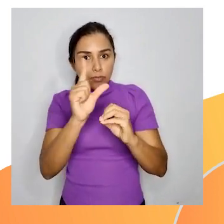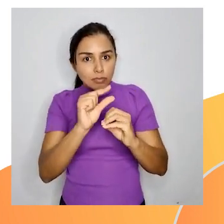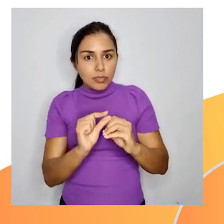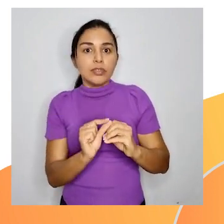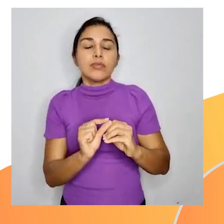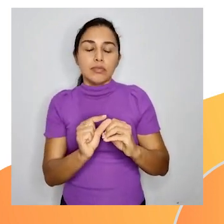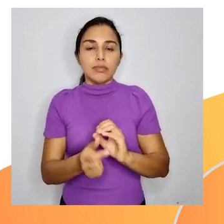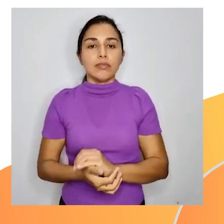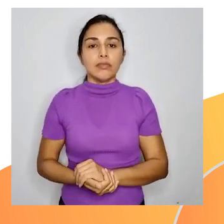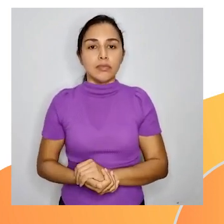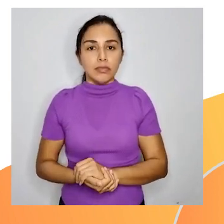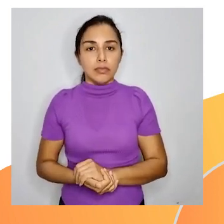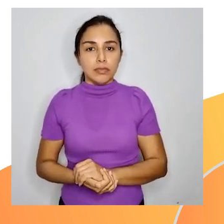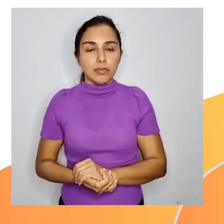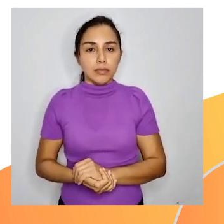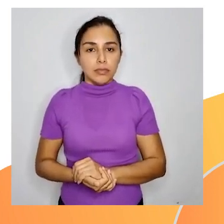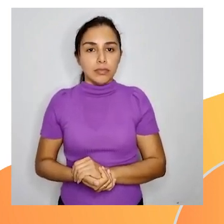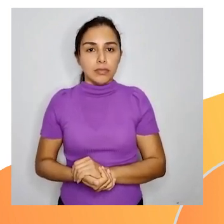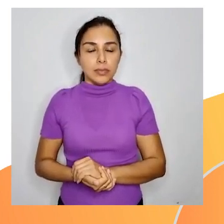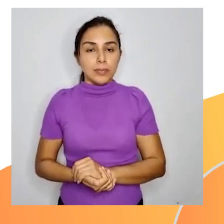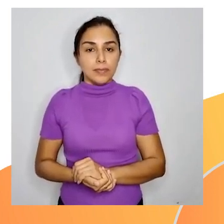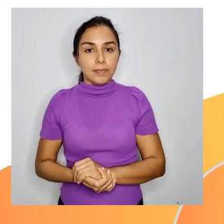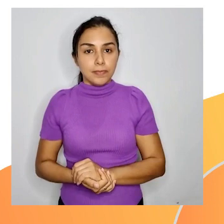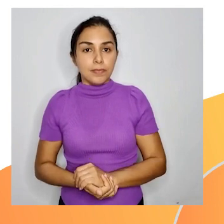a velocidade do envelhecimento.